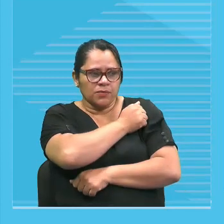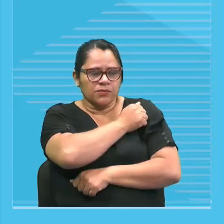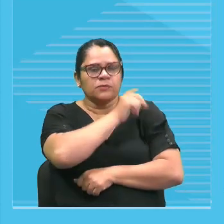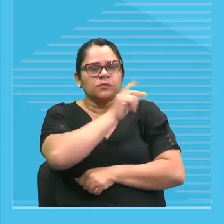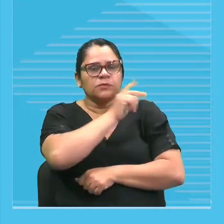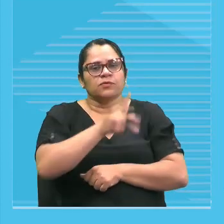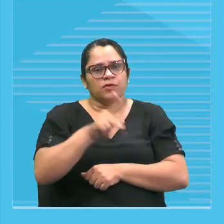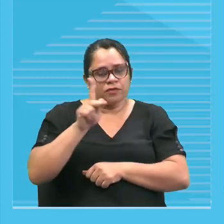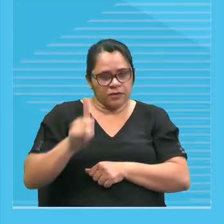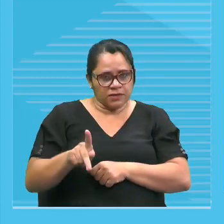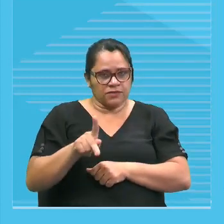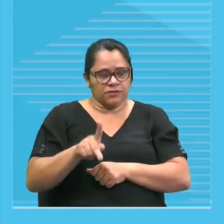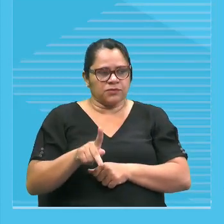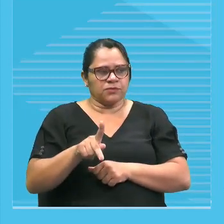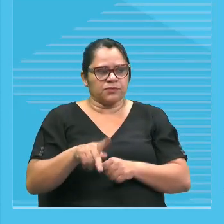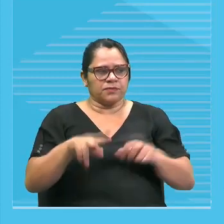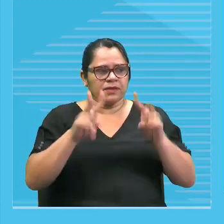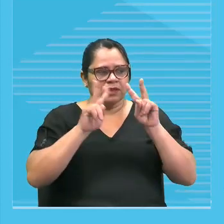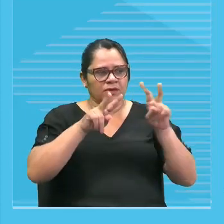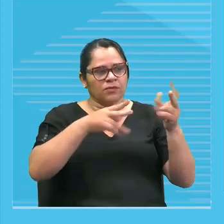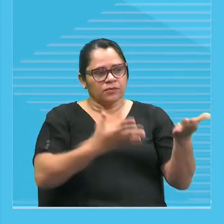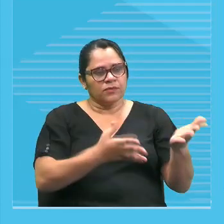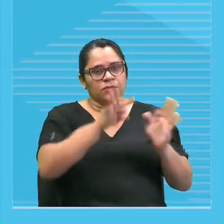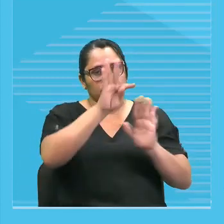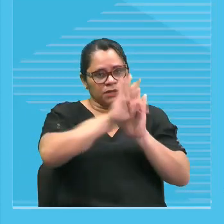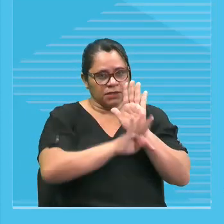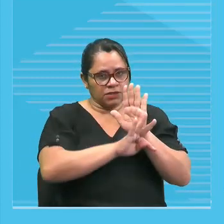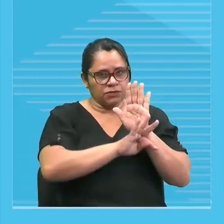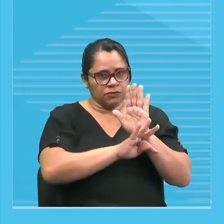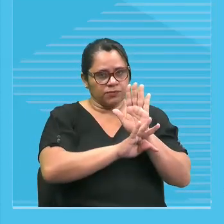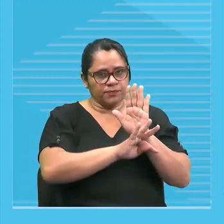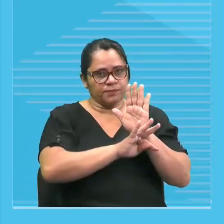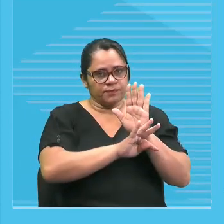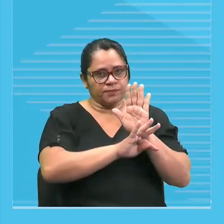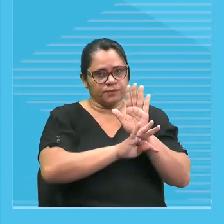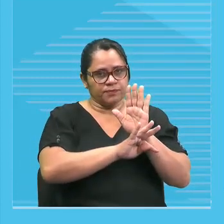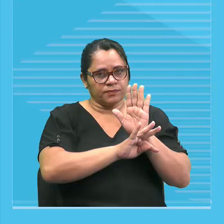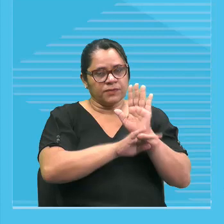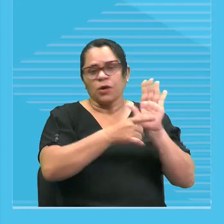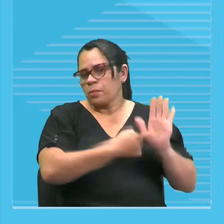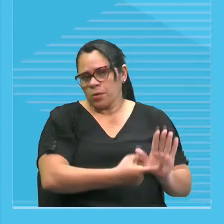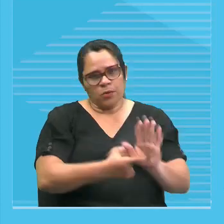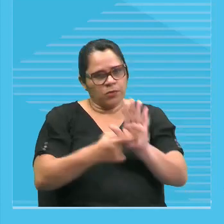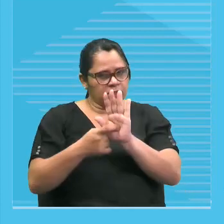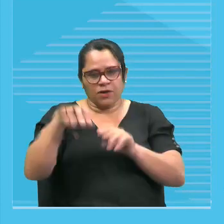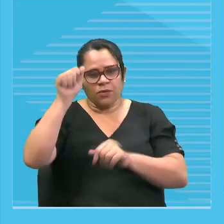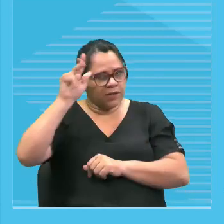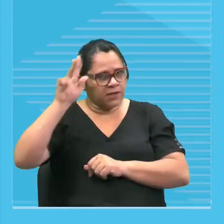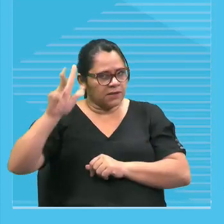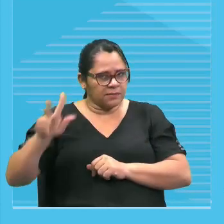Então o texto não fala que ele foi Cadê muito espertinho falso